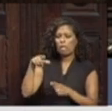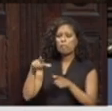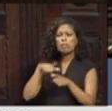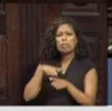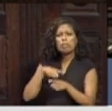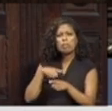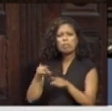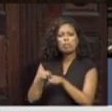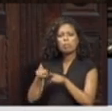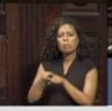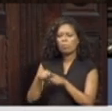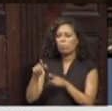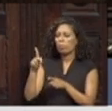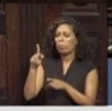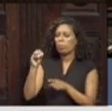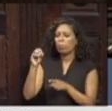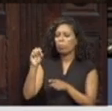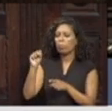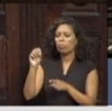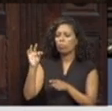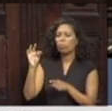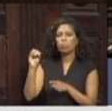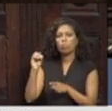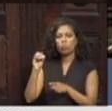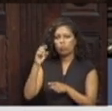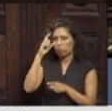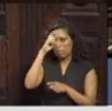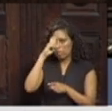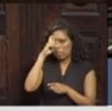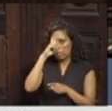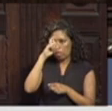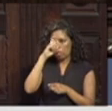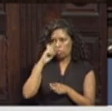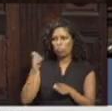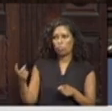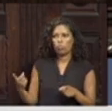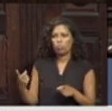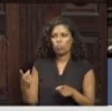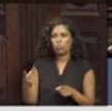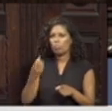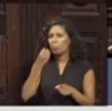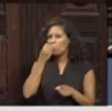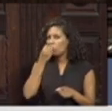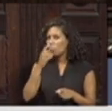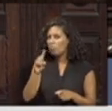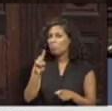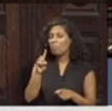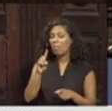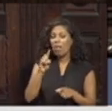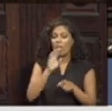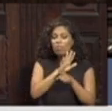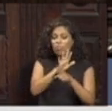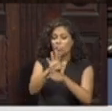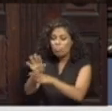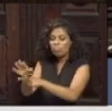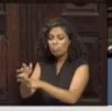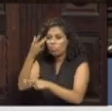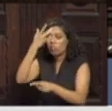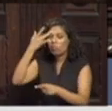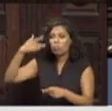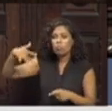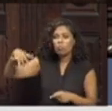Batatinha, dizia e assumia o compromisso de que, conseguindo essas certidões, retornaria o atendimento